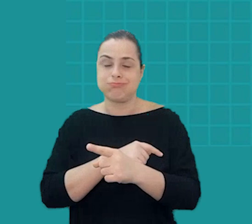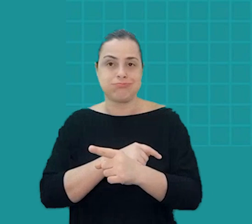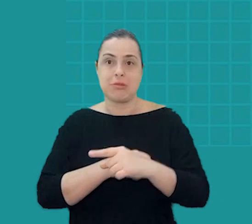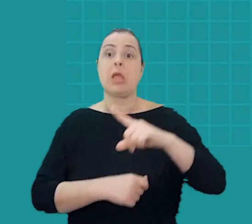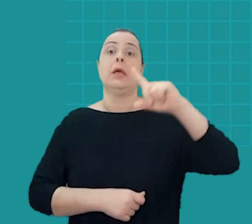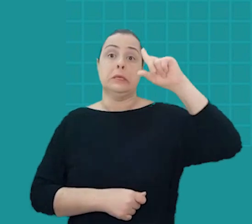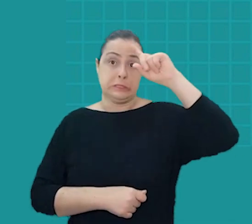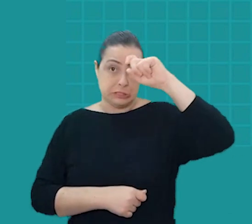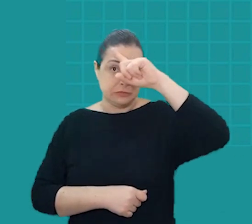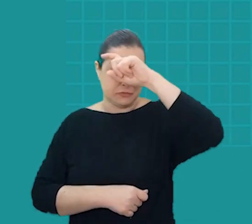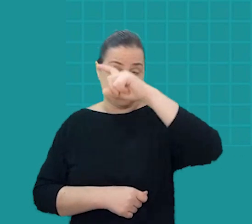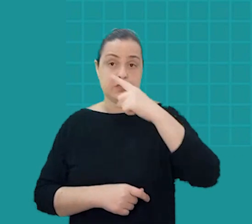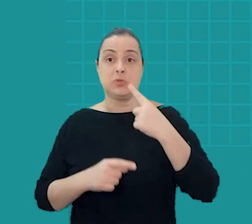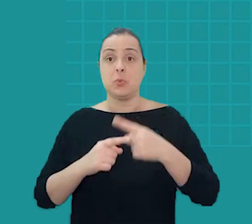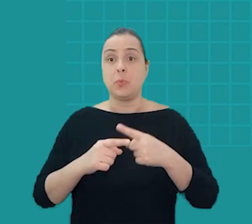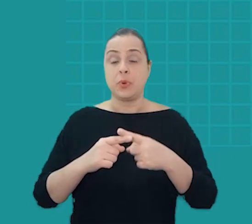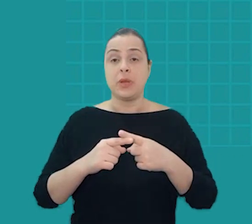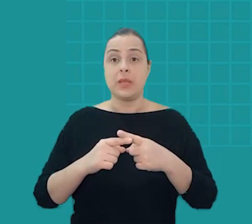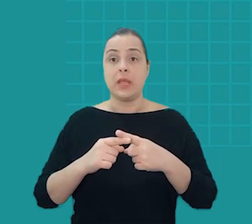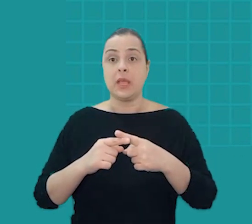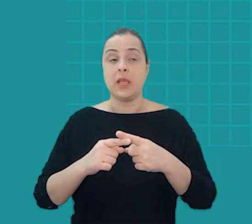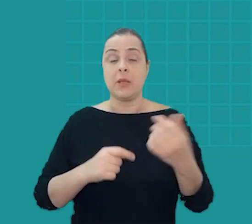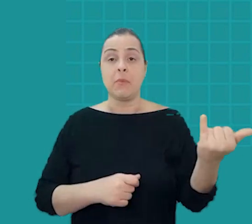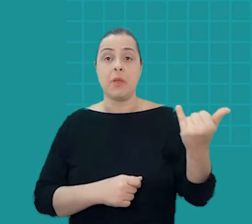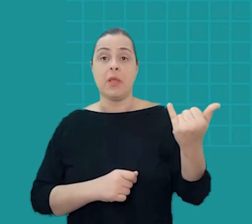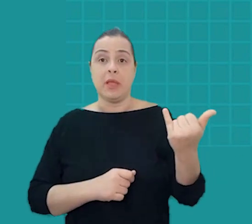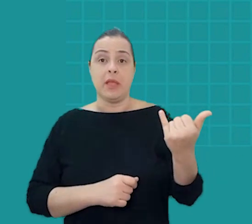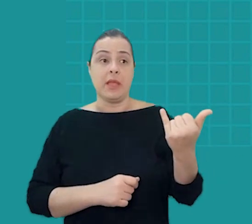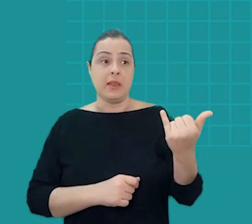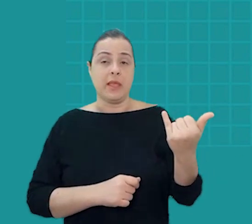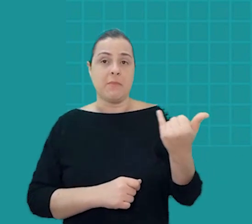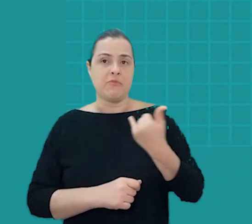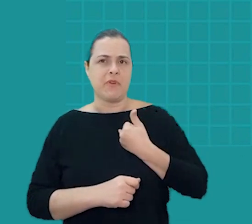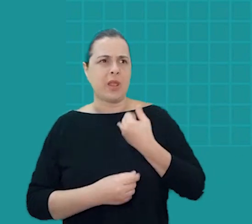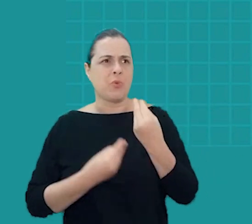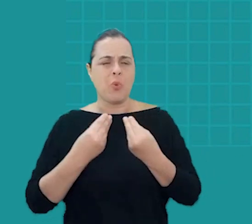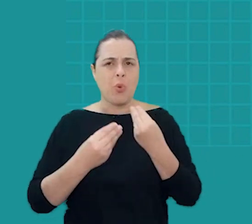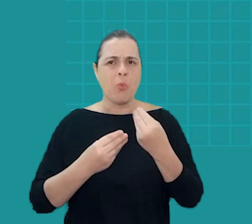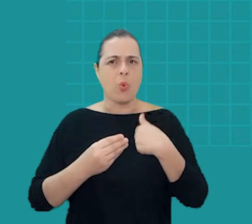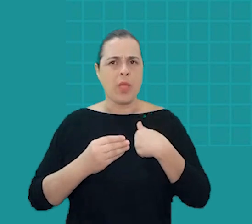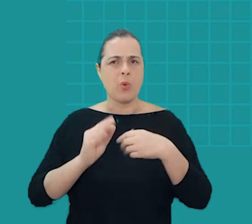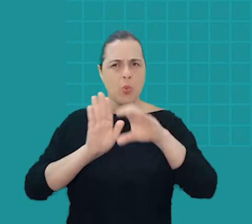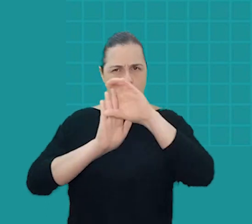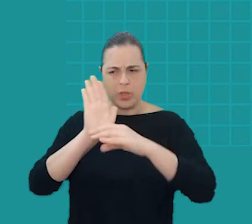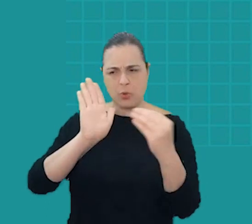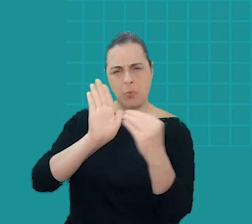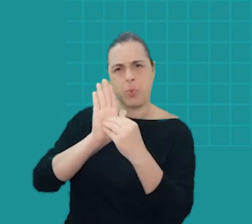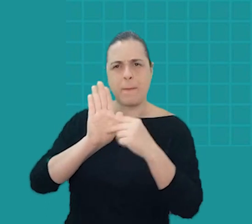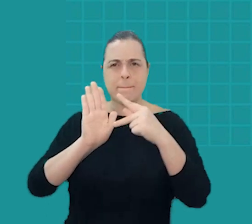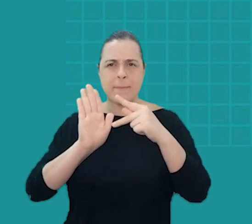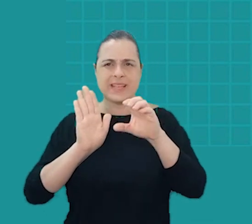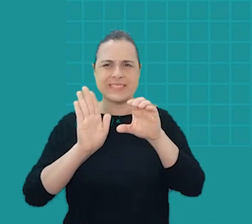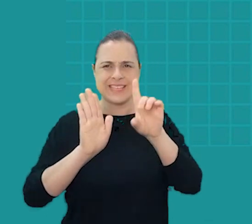esse espaço. Isso me incomodava, mas eu também não sabia lidar com isso na época.